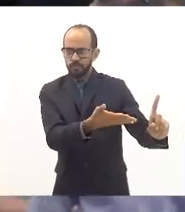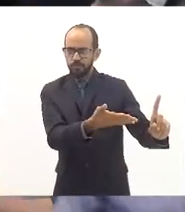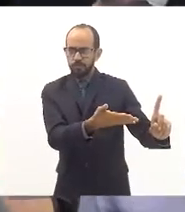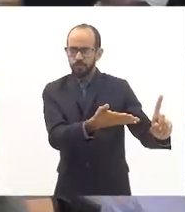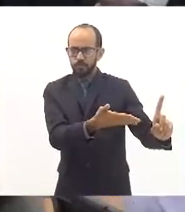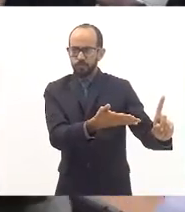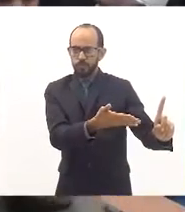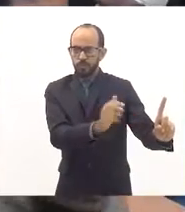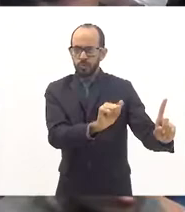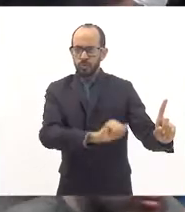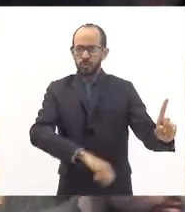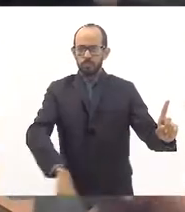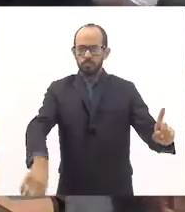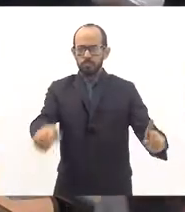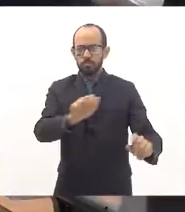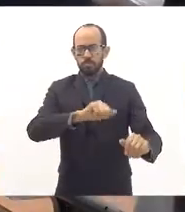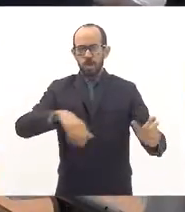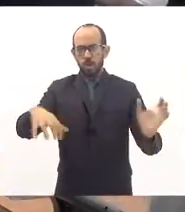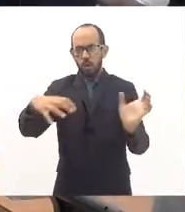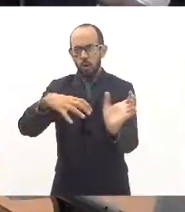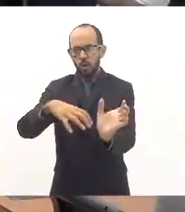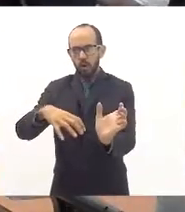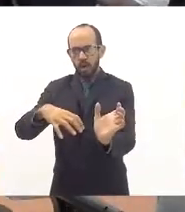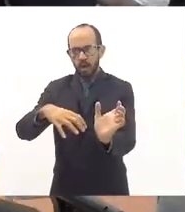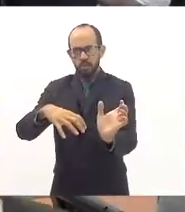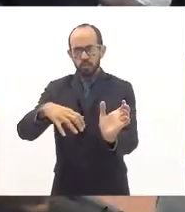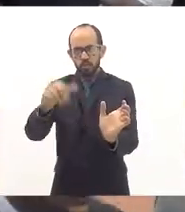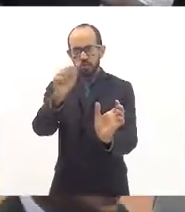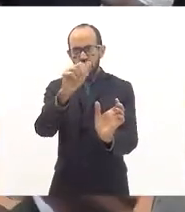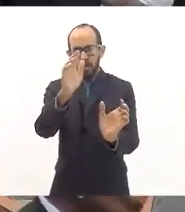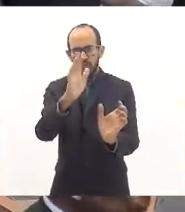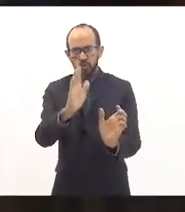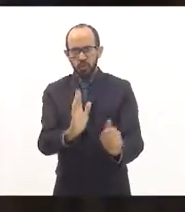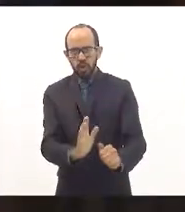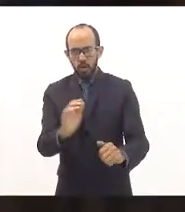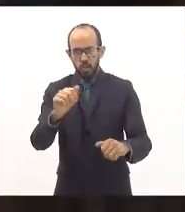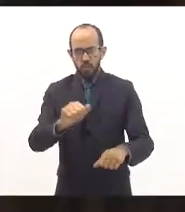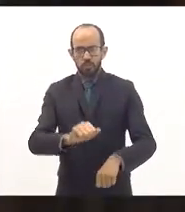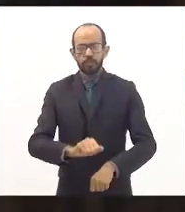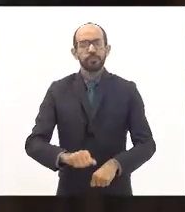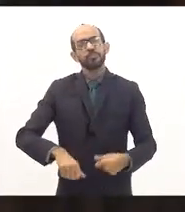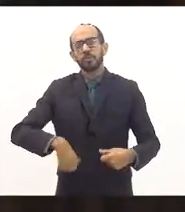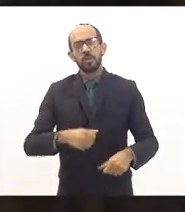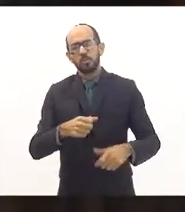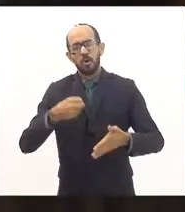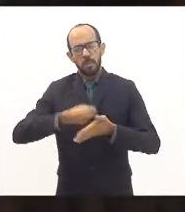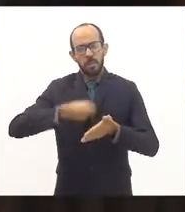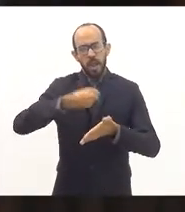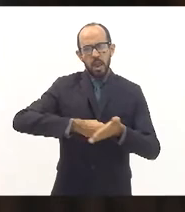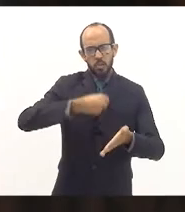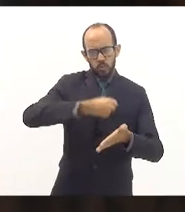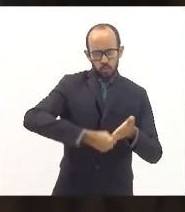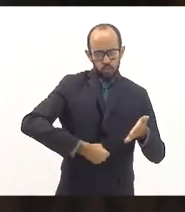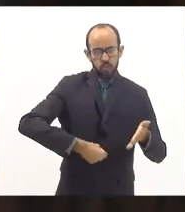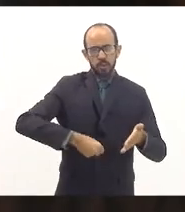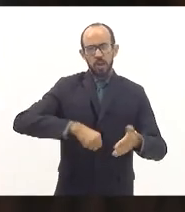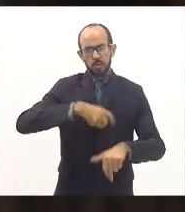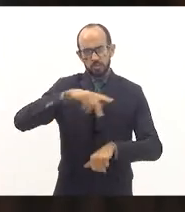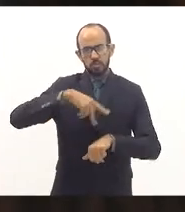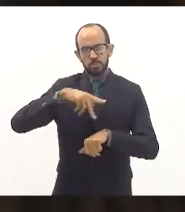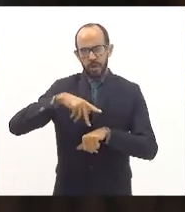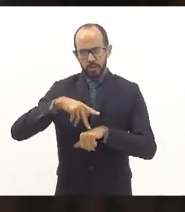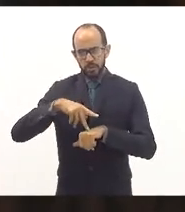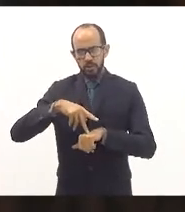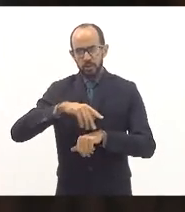pelo Congresso Nacional aos brasileiros que se destacaram na luta pelo país. Também faremos